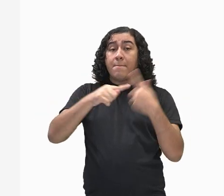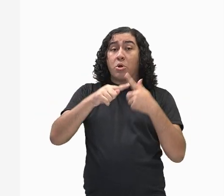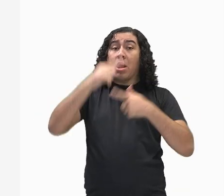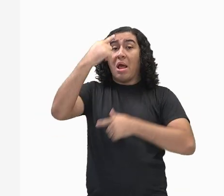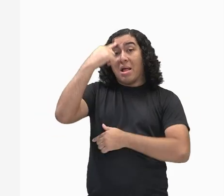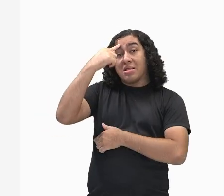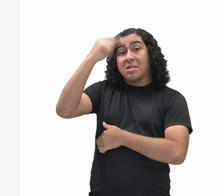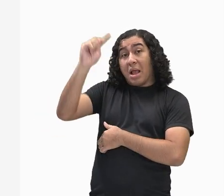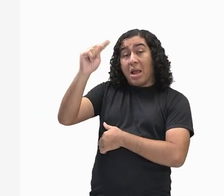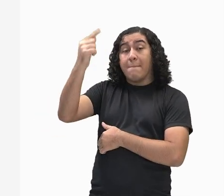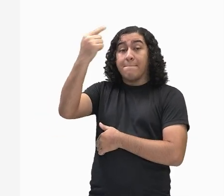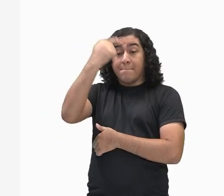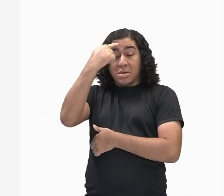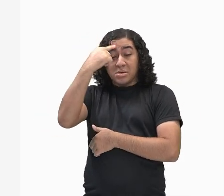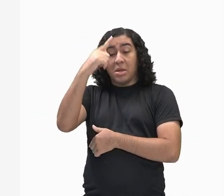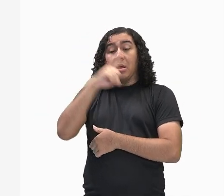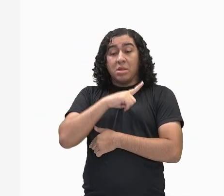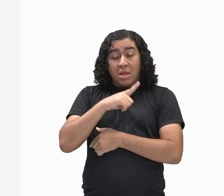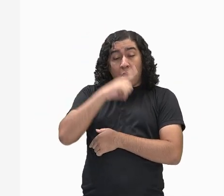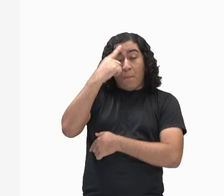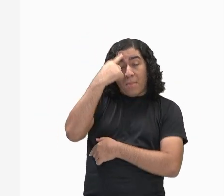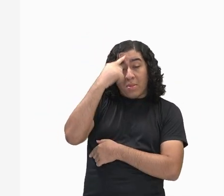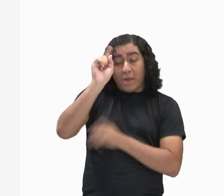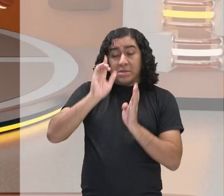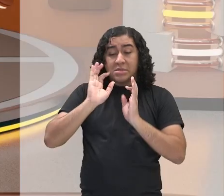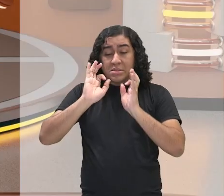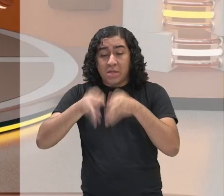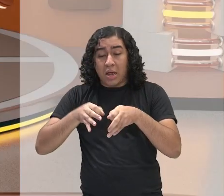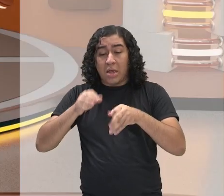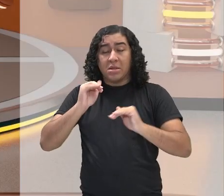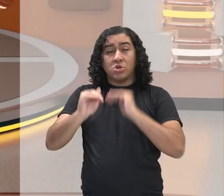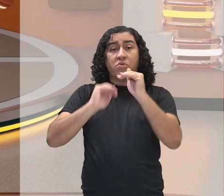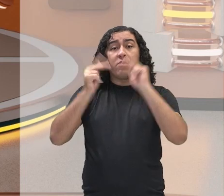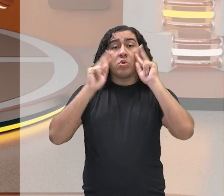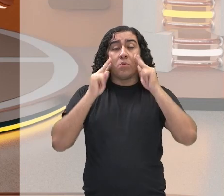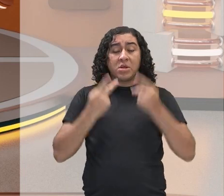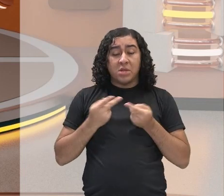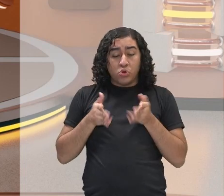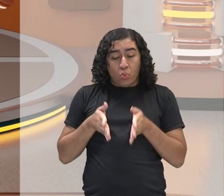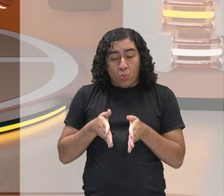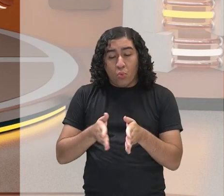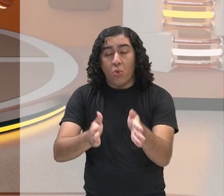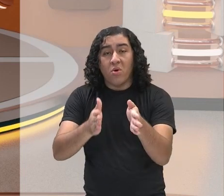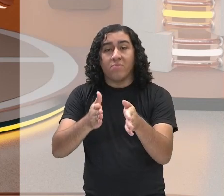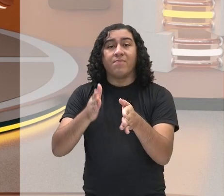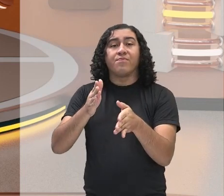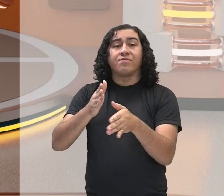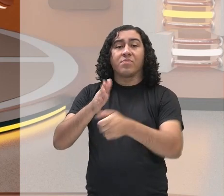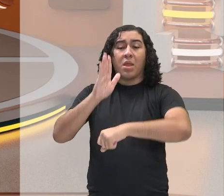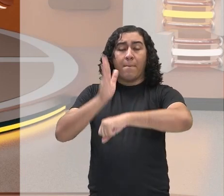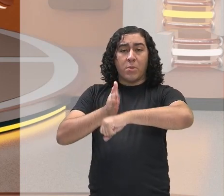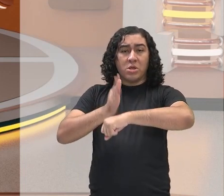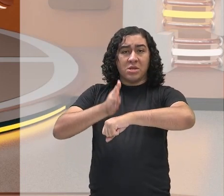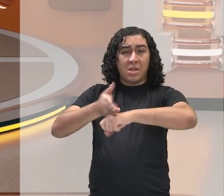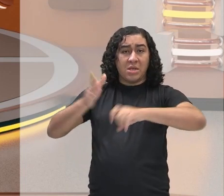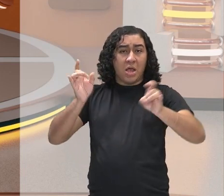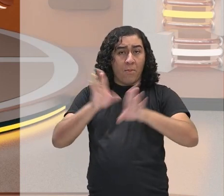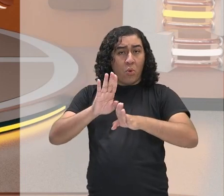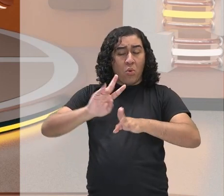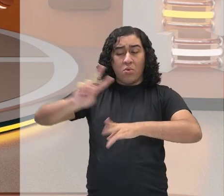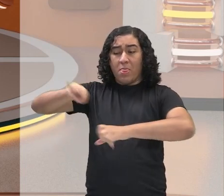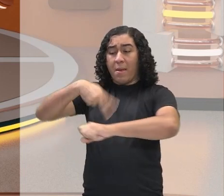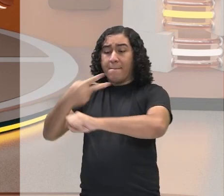jeito, de uma maneira linear, para o desenvolvimento da humanidade, a pós-modernidade vai dizer, não funcionou